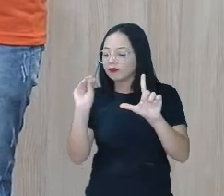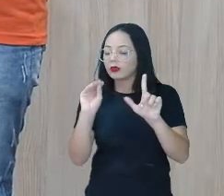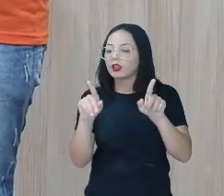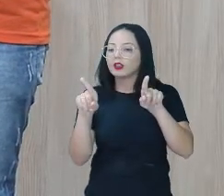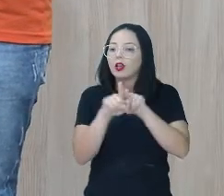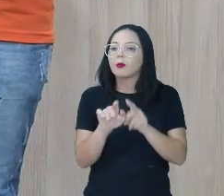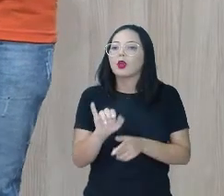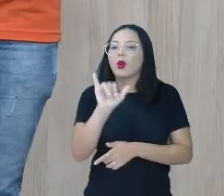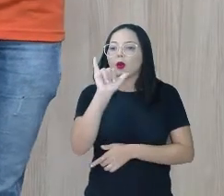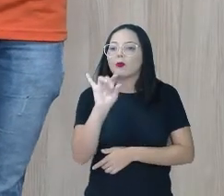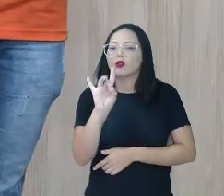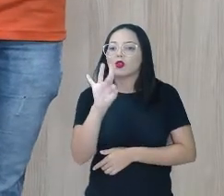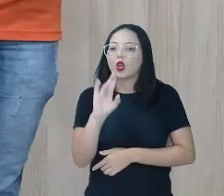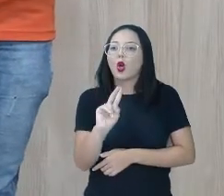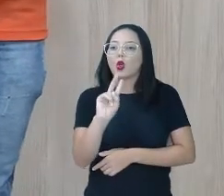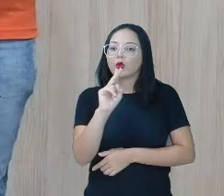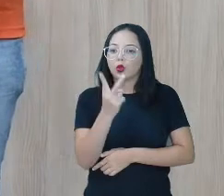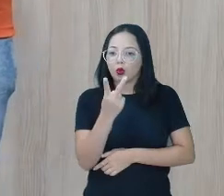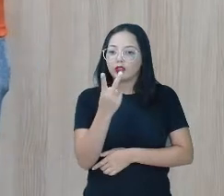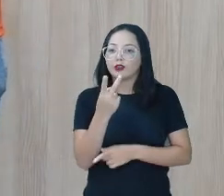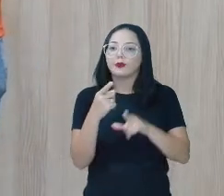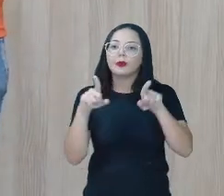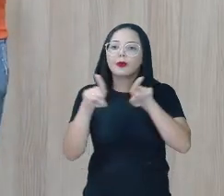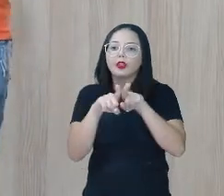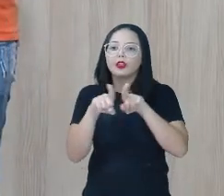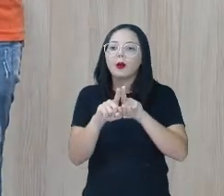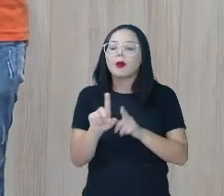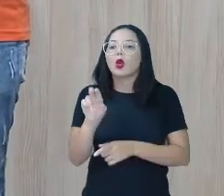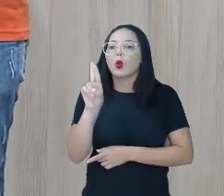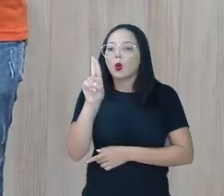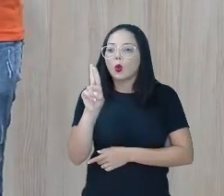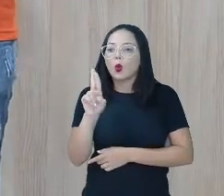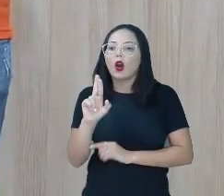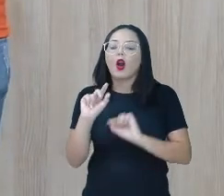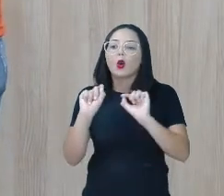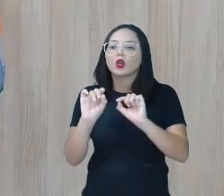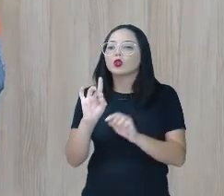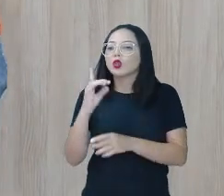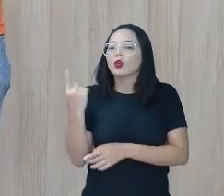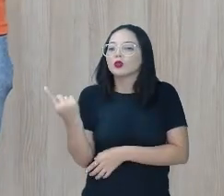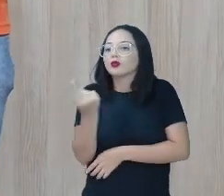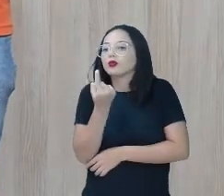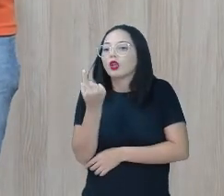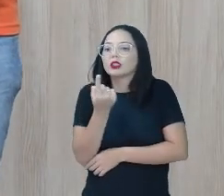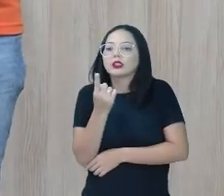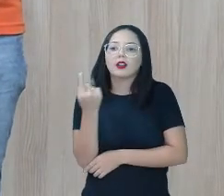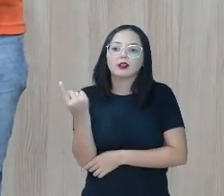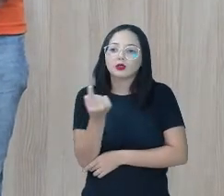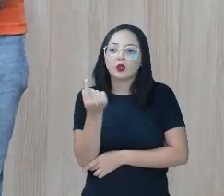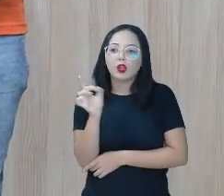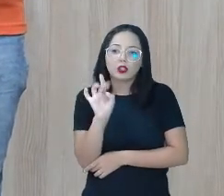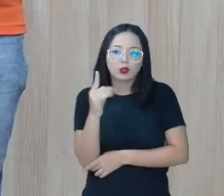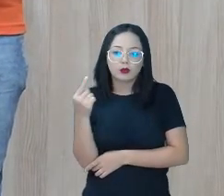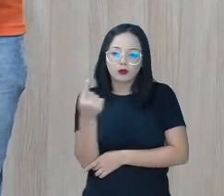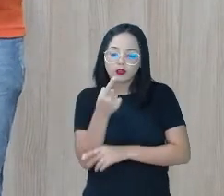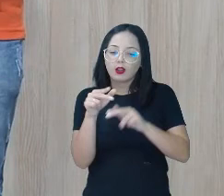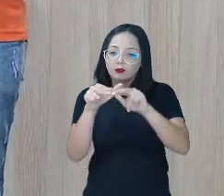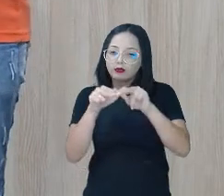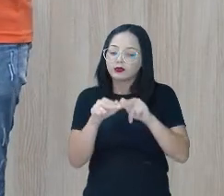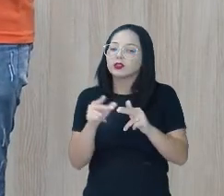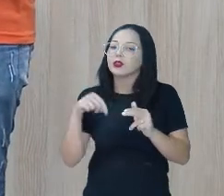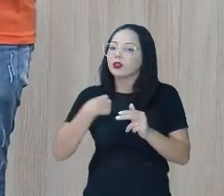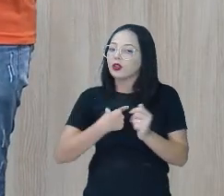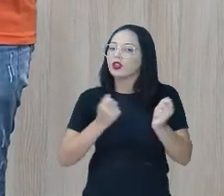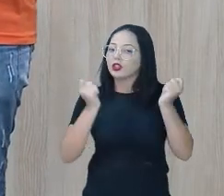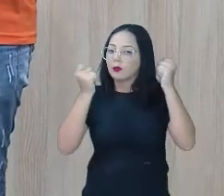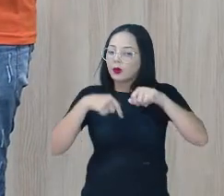Y ela aparece em 2 monômios e a letrinha U ela fica lá solitária, sozinha, certo? Então, a gente pode